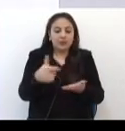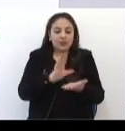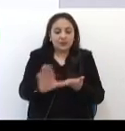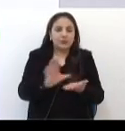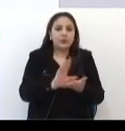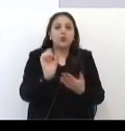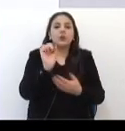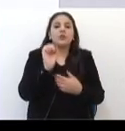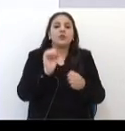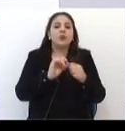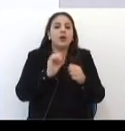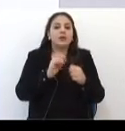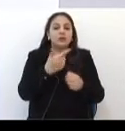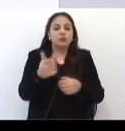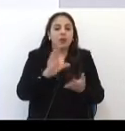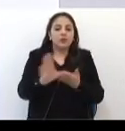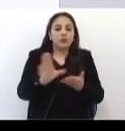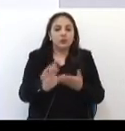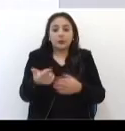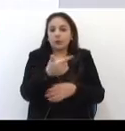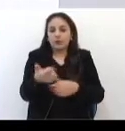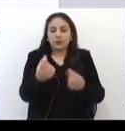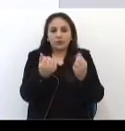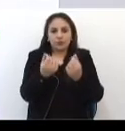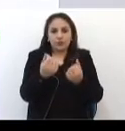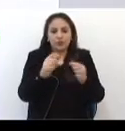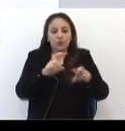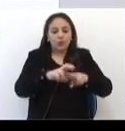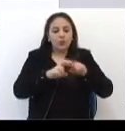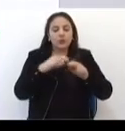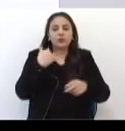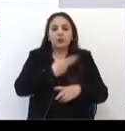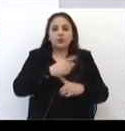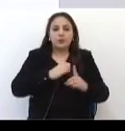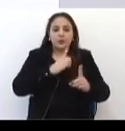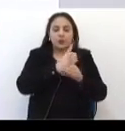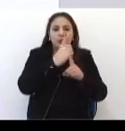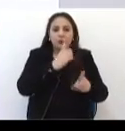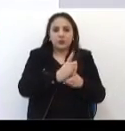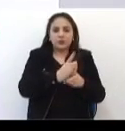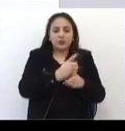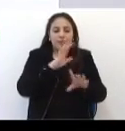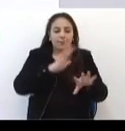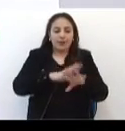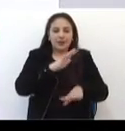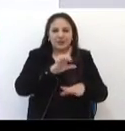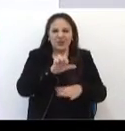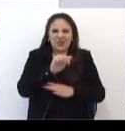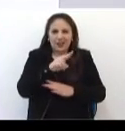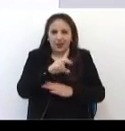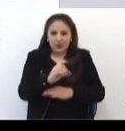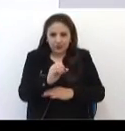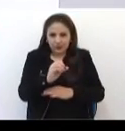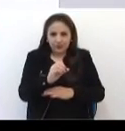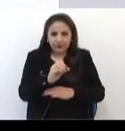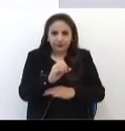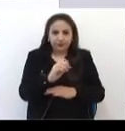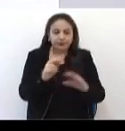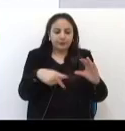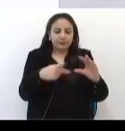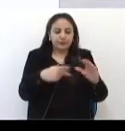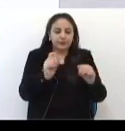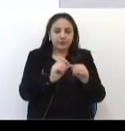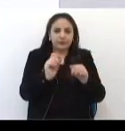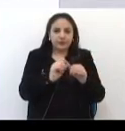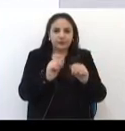fazer investimentos? Não tendo dinheiro para isso. Então nós temos que achar e localizar, além do laudo pericial que a Câmara de